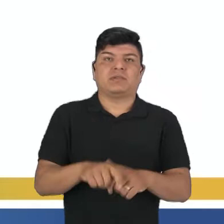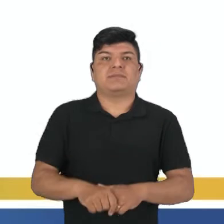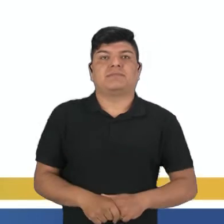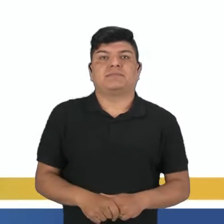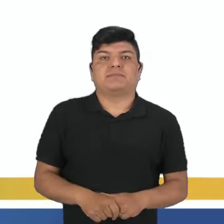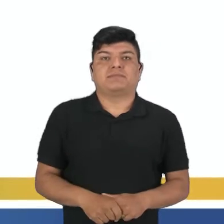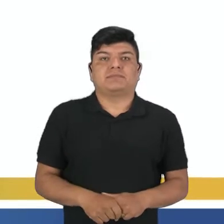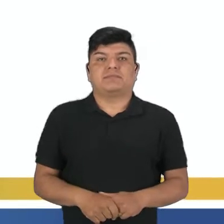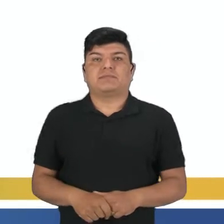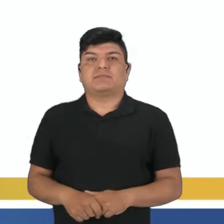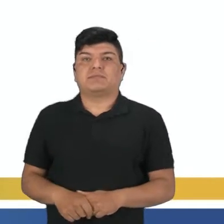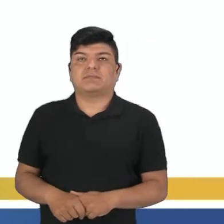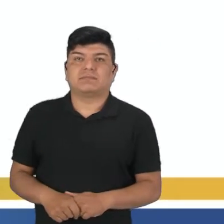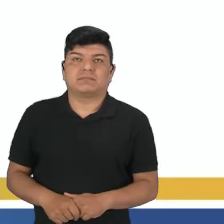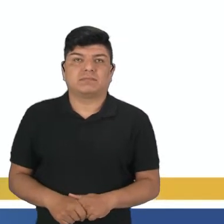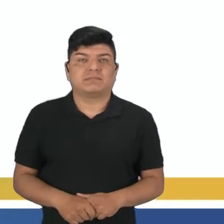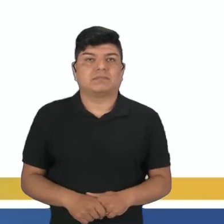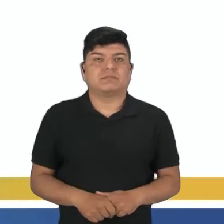bom?